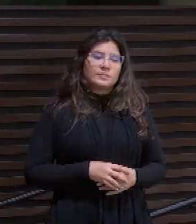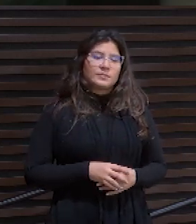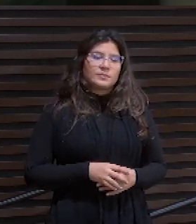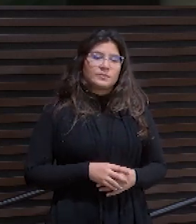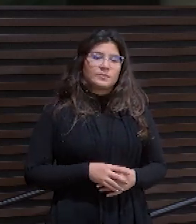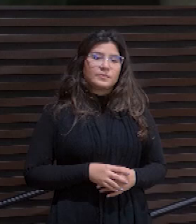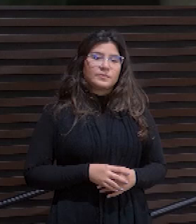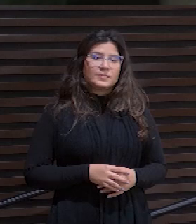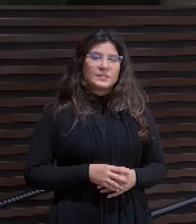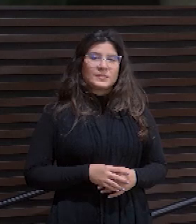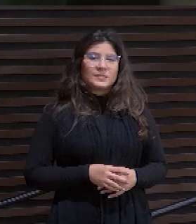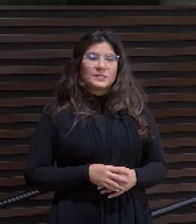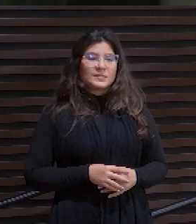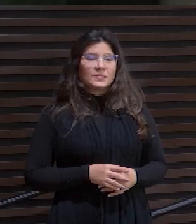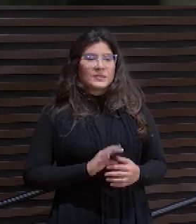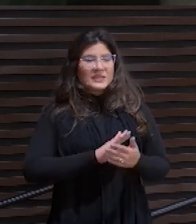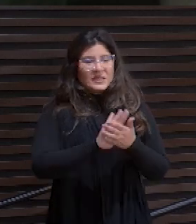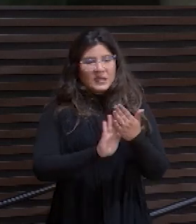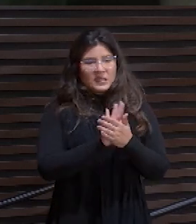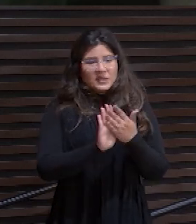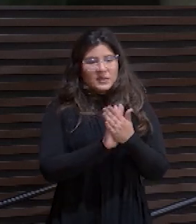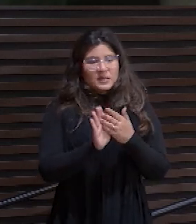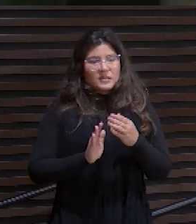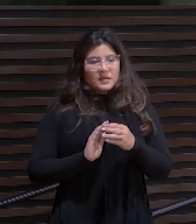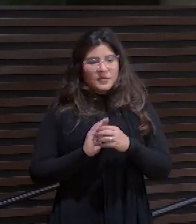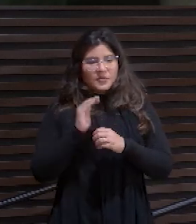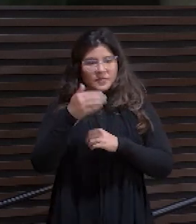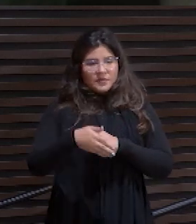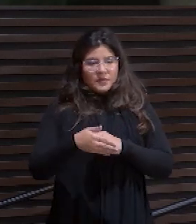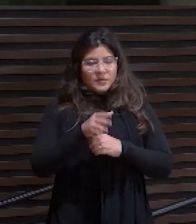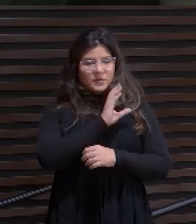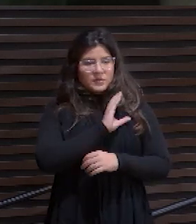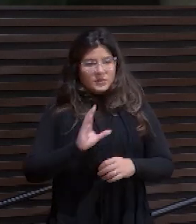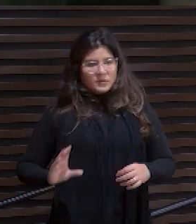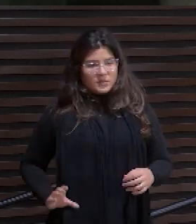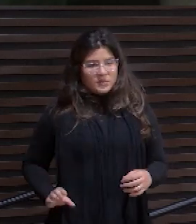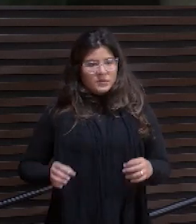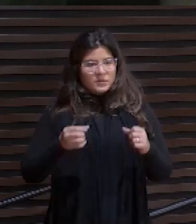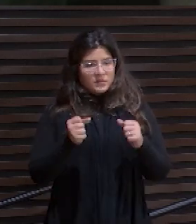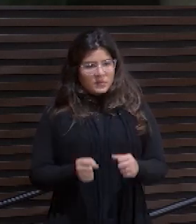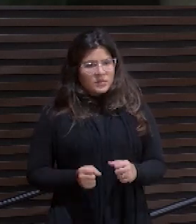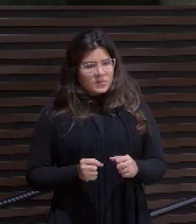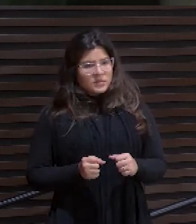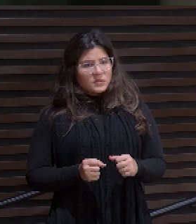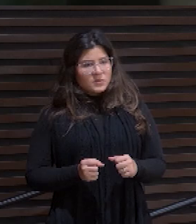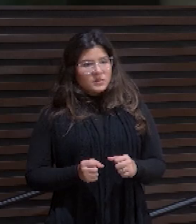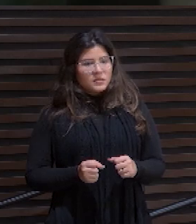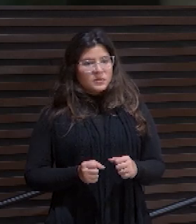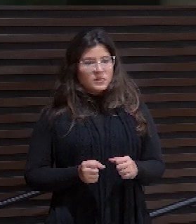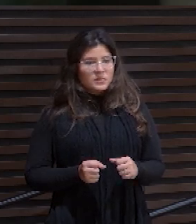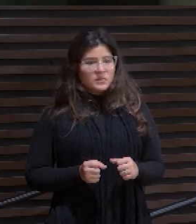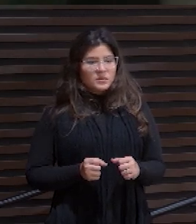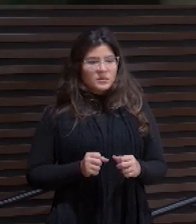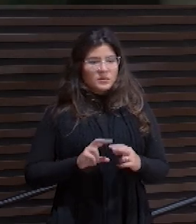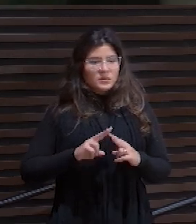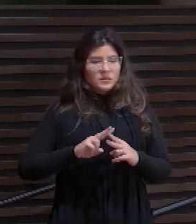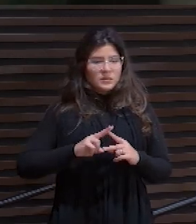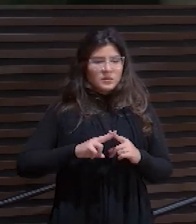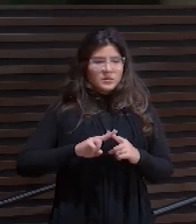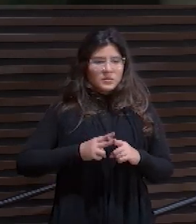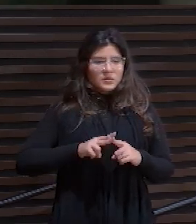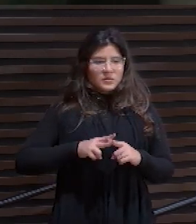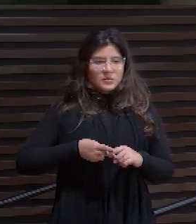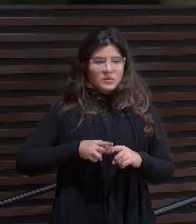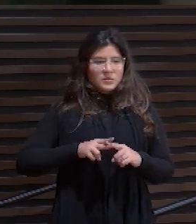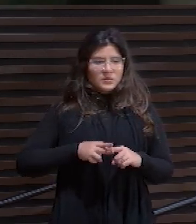Nenhum sistema fora de Cristo pode ser corrigido para o evangelho da graça de Deus. Esse sistema precisa ser